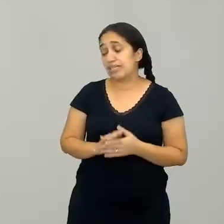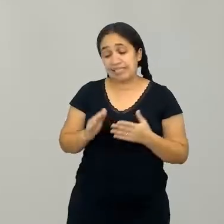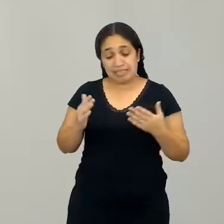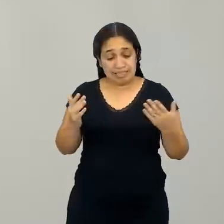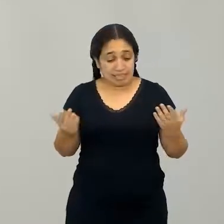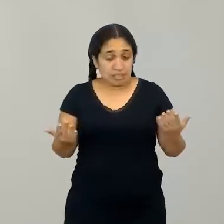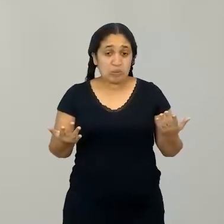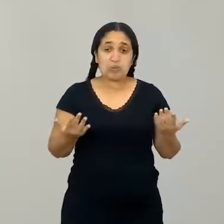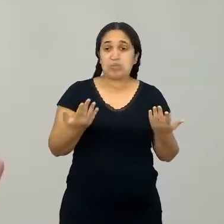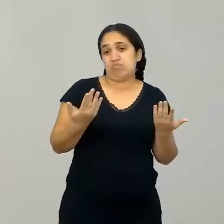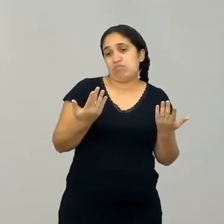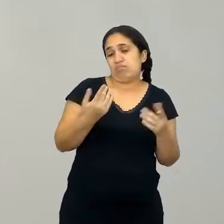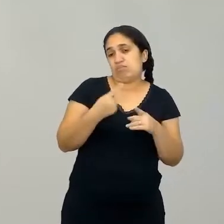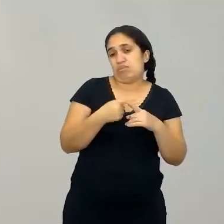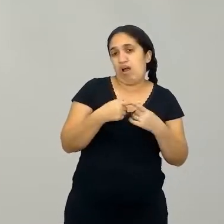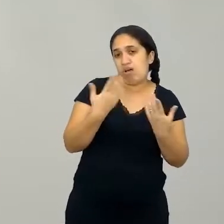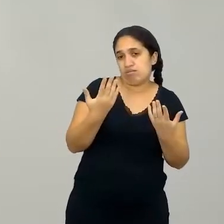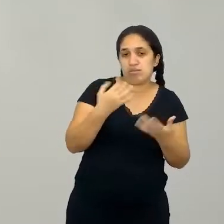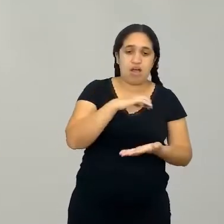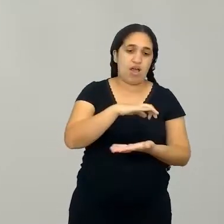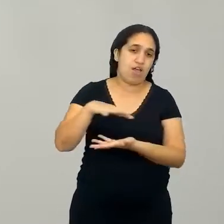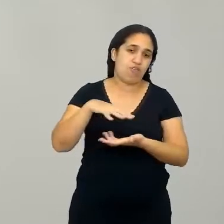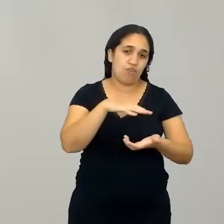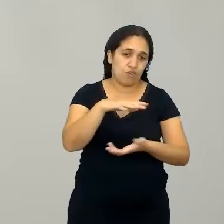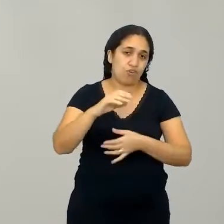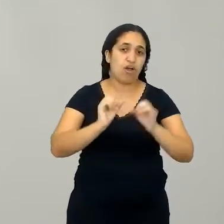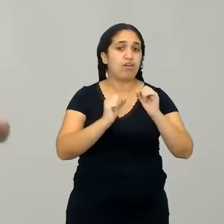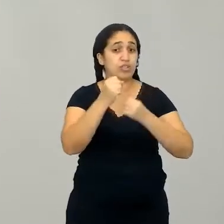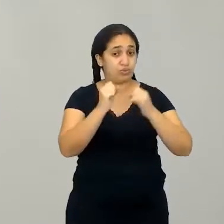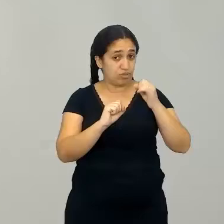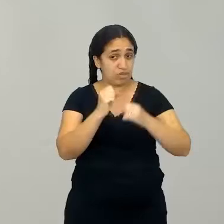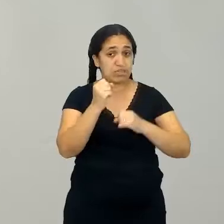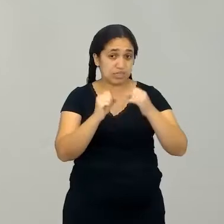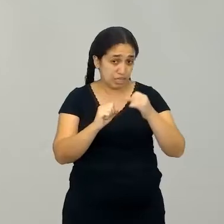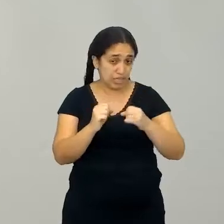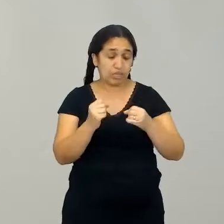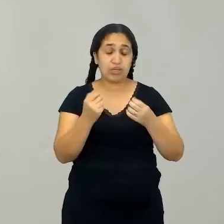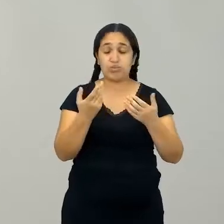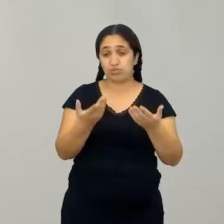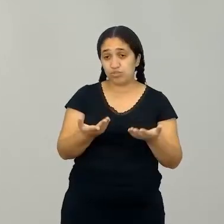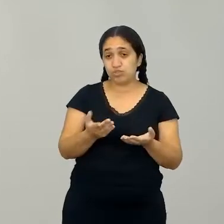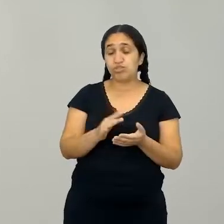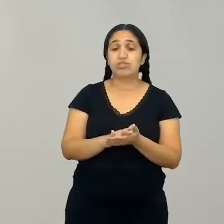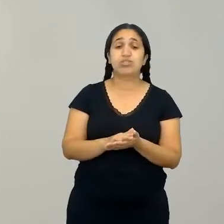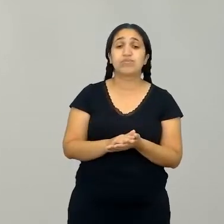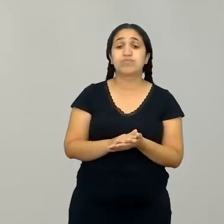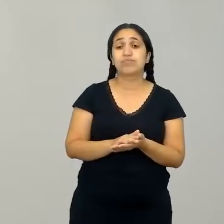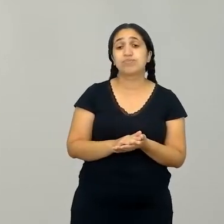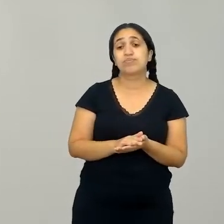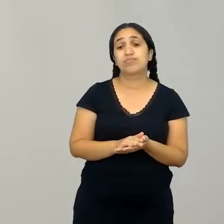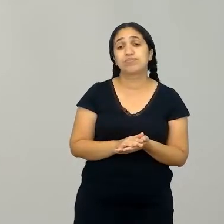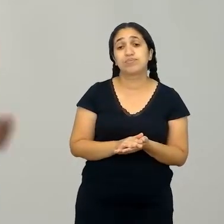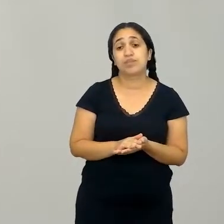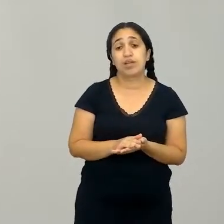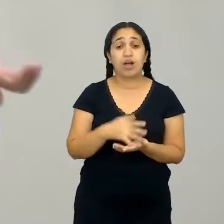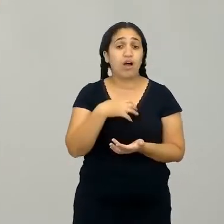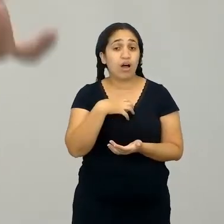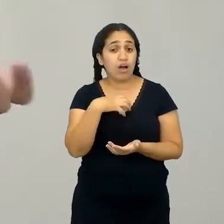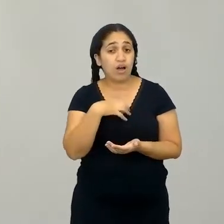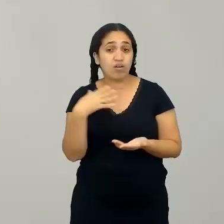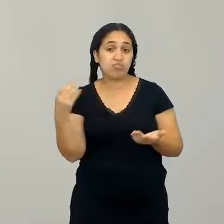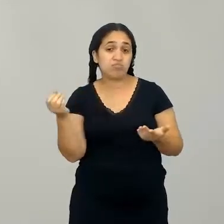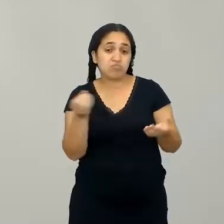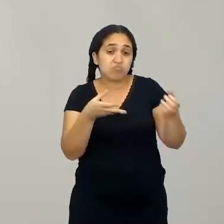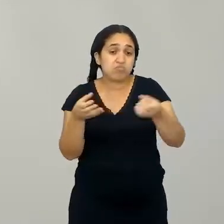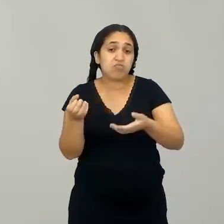Basicamente por causa da própria Revolução Industrial, né? A inserção aí de novas formas de